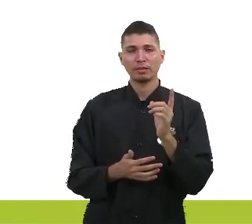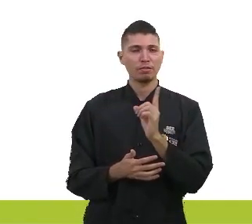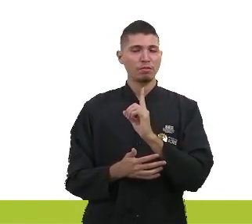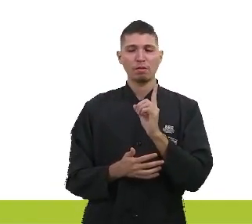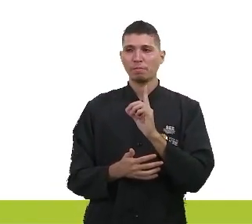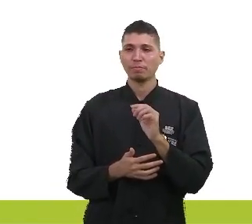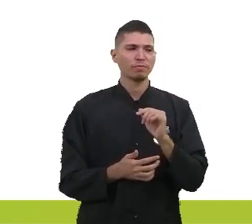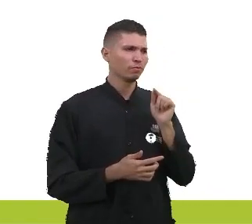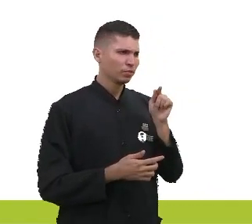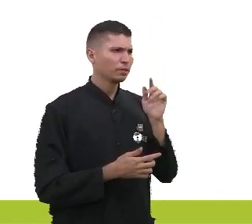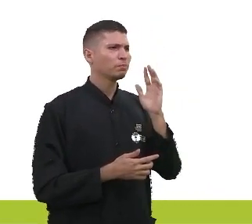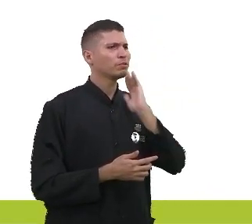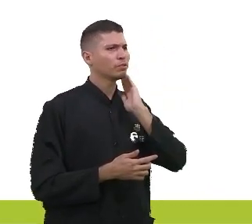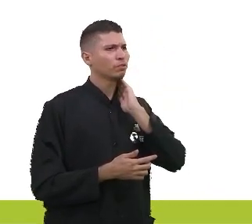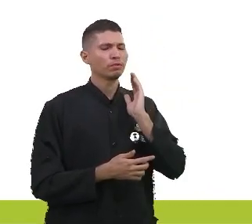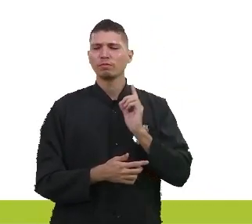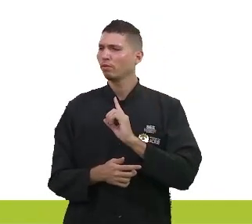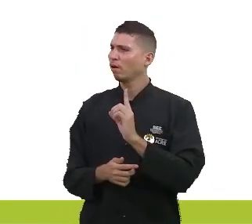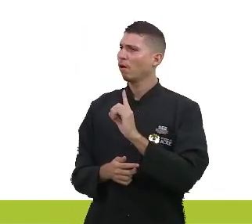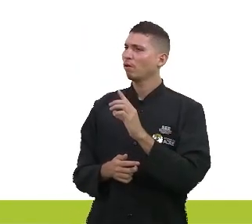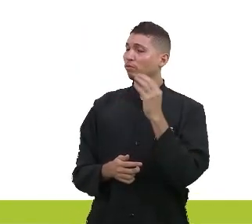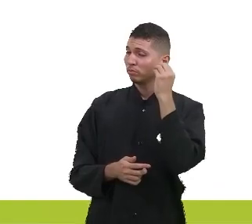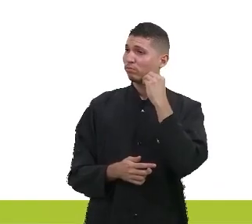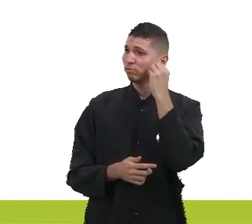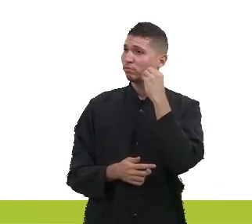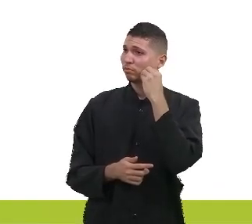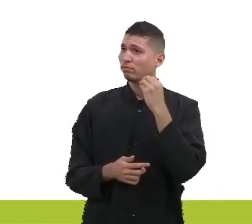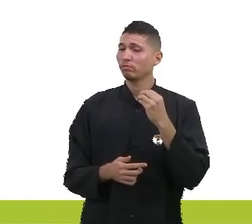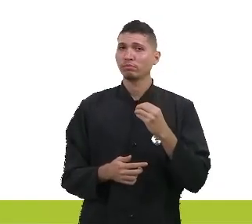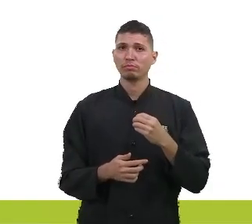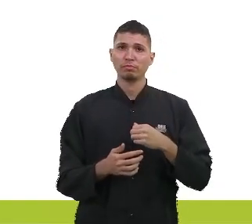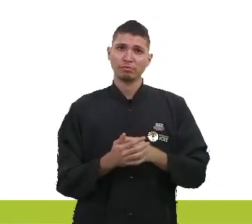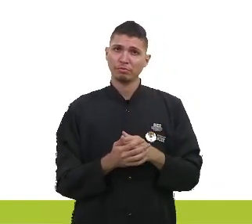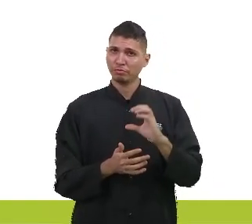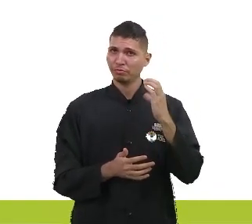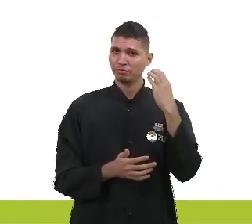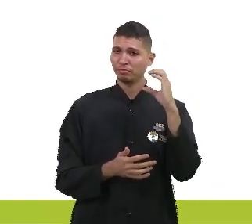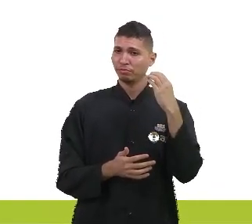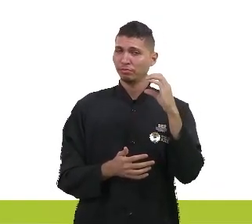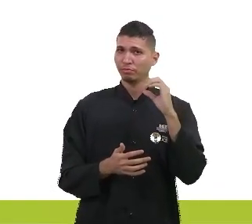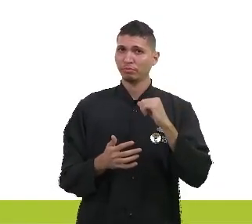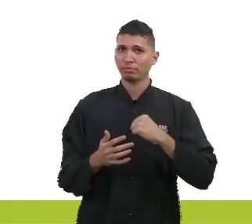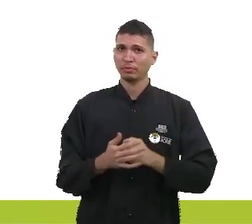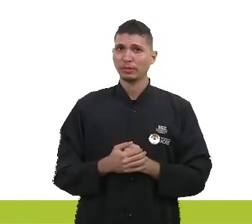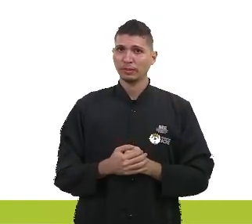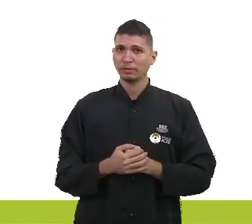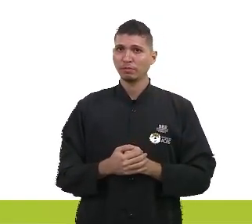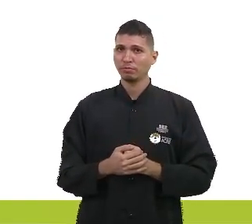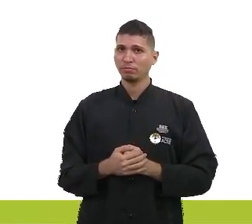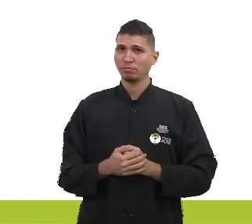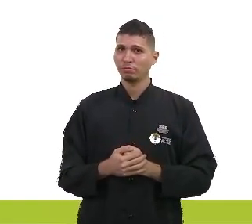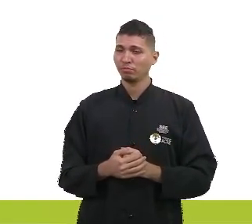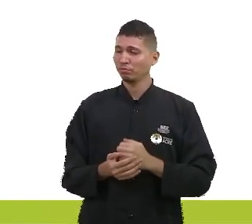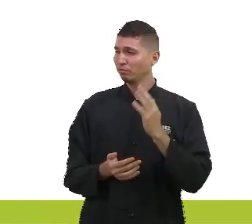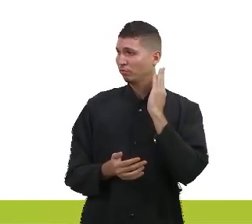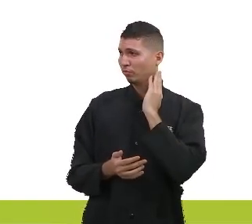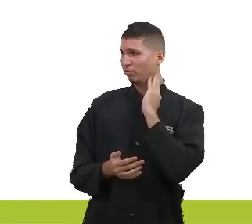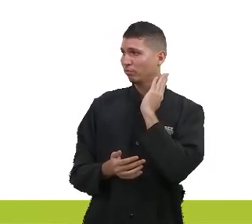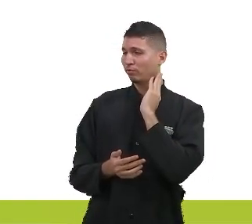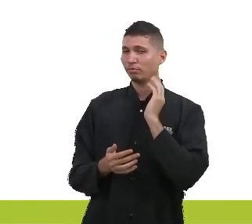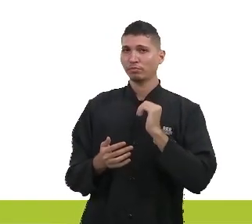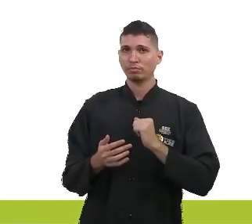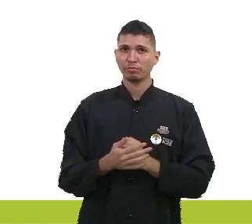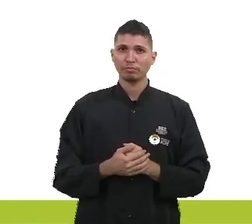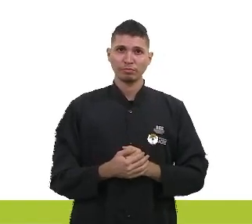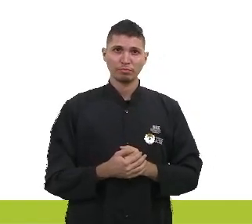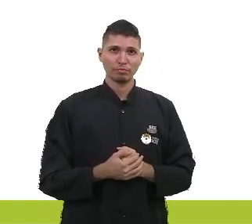experiência científica. E aí o dono do Garfield vai e fala de novo: preguiçoso. E o Gafford?